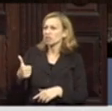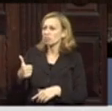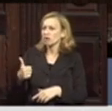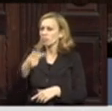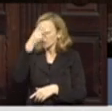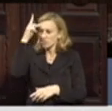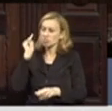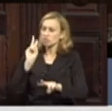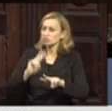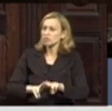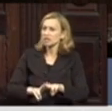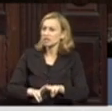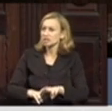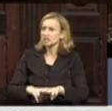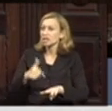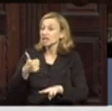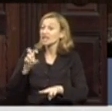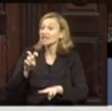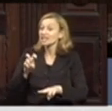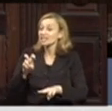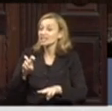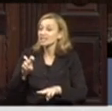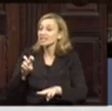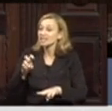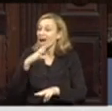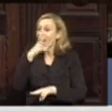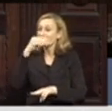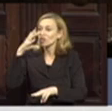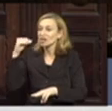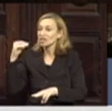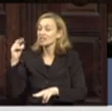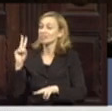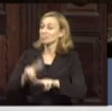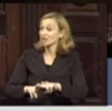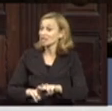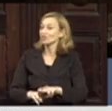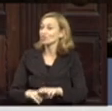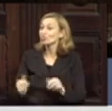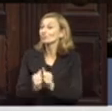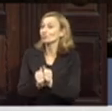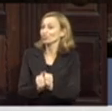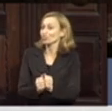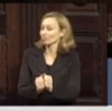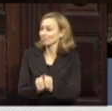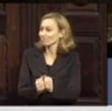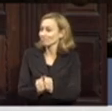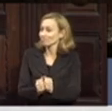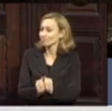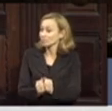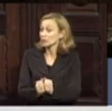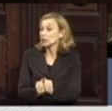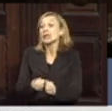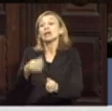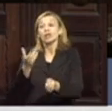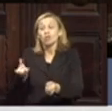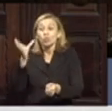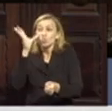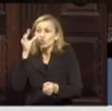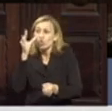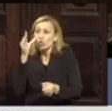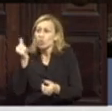de Jacarepaguá. Então, o que nós estamos vendo aqui é uma ramificação da atividade criminosa, que